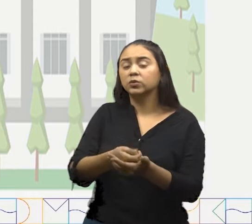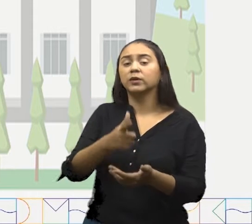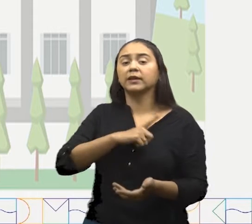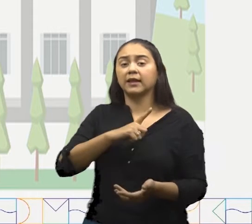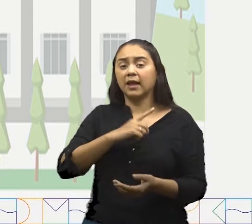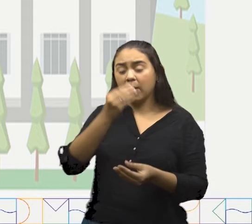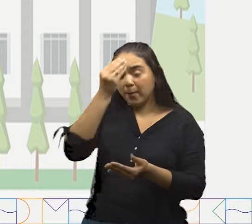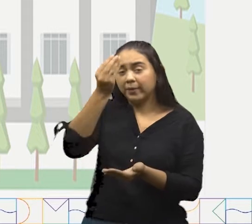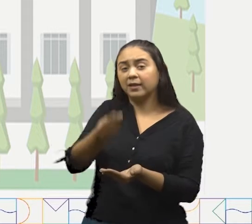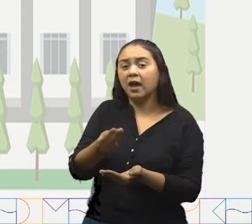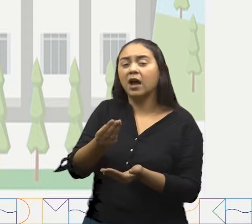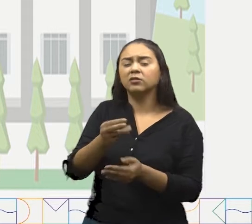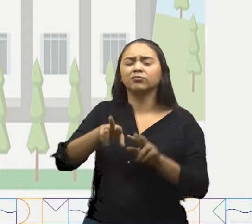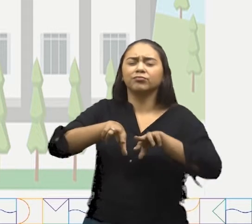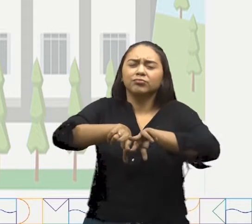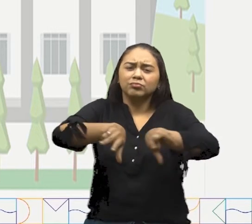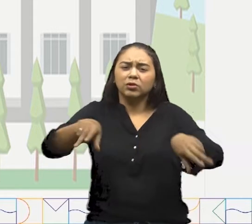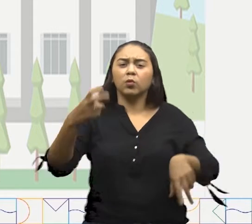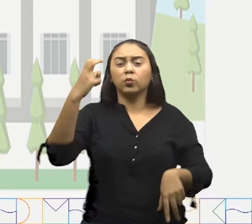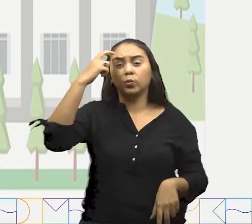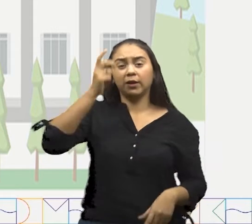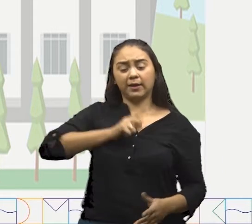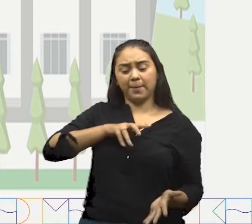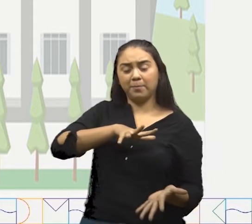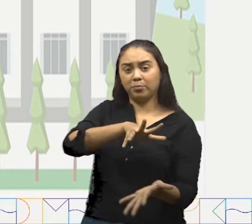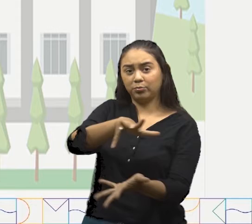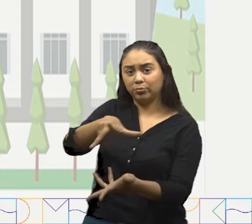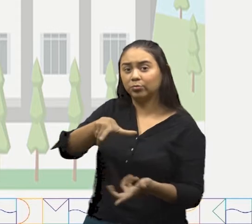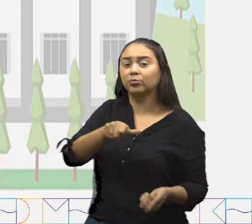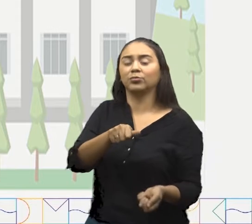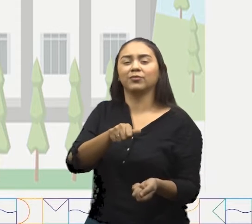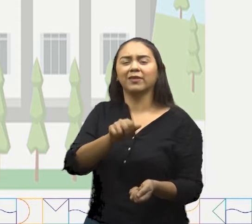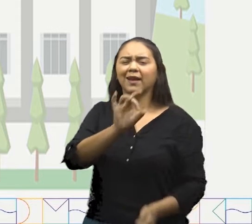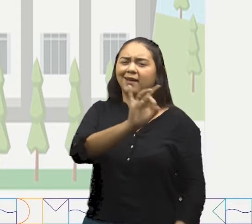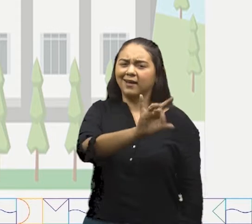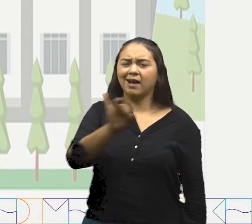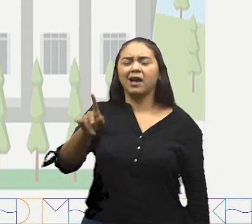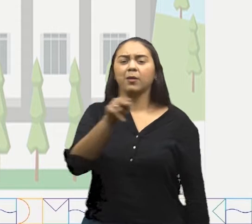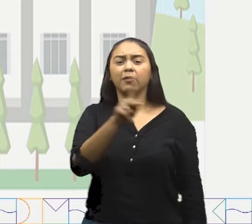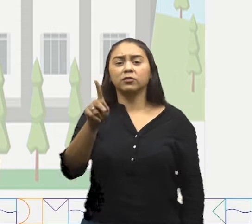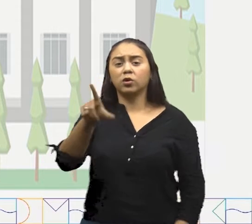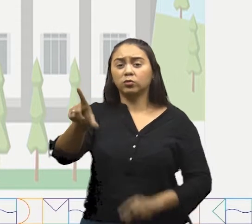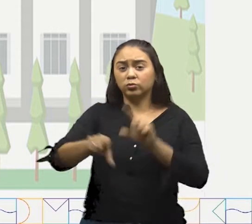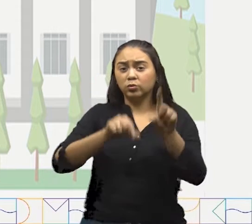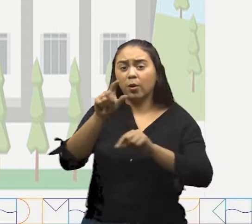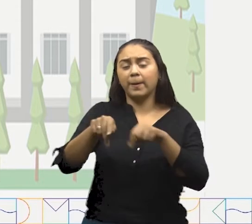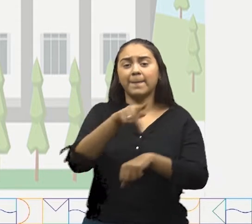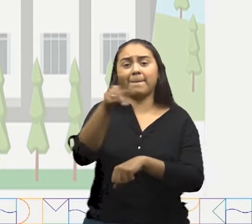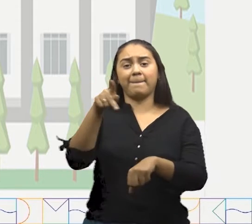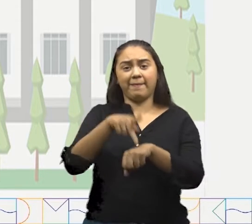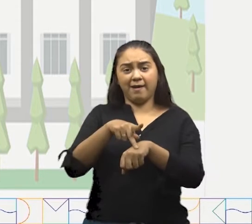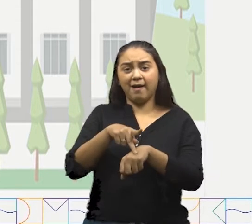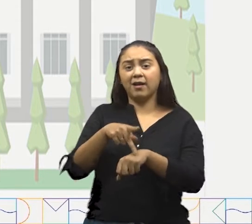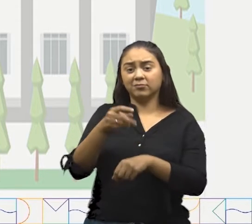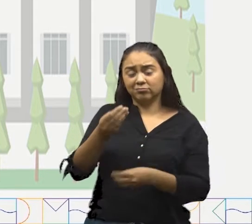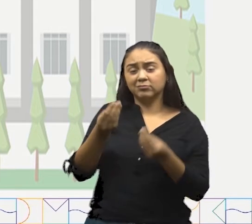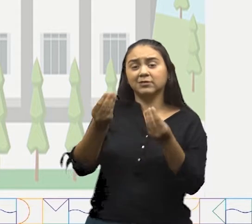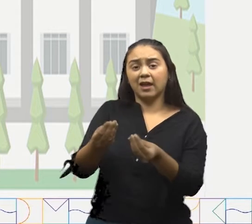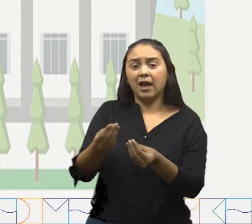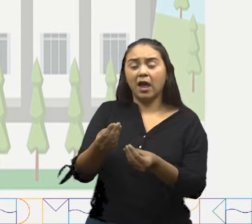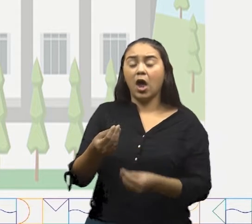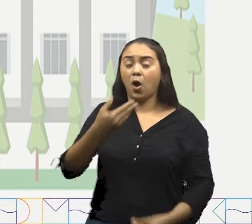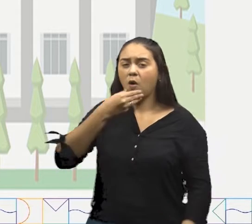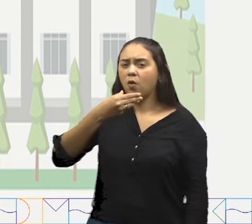às diversas culturas que existem no mundo. Cada professor escolheu um país para homenagear, e o Célio